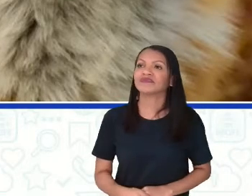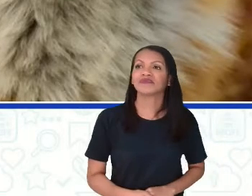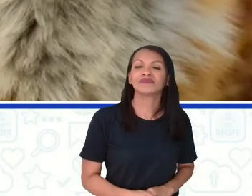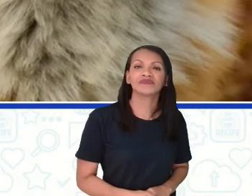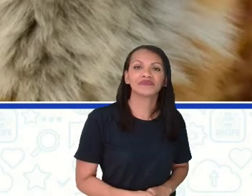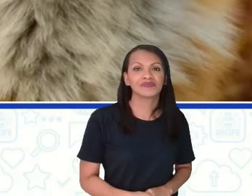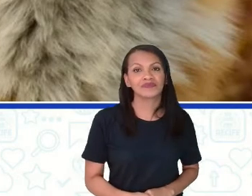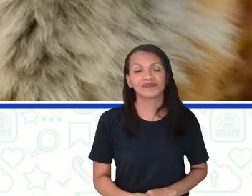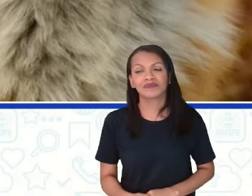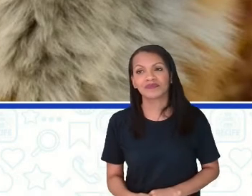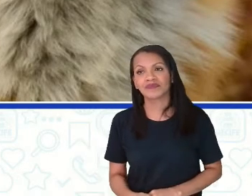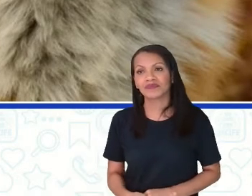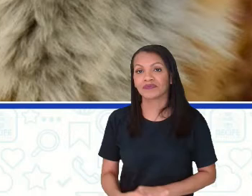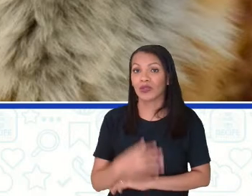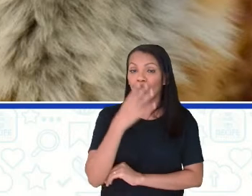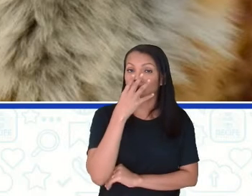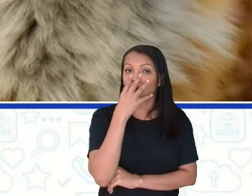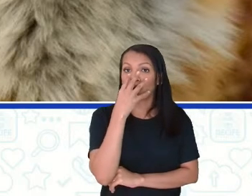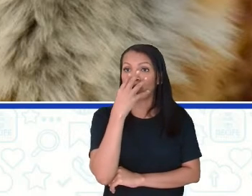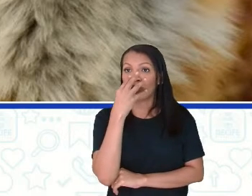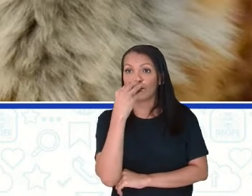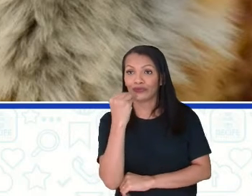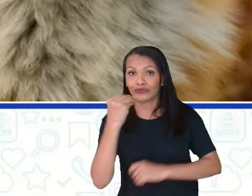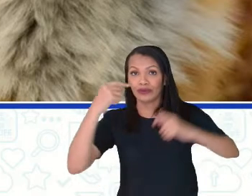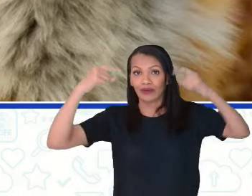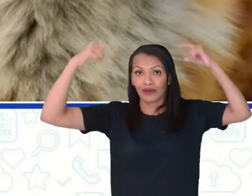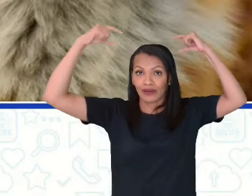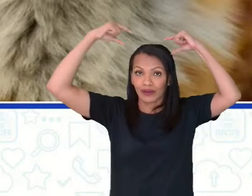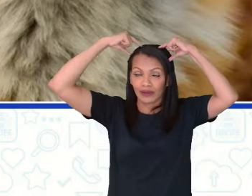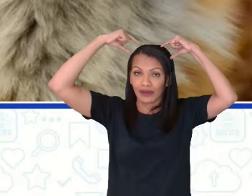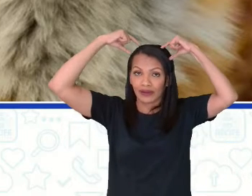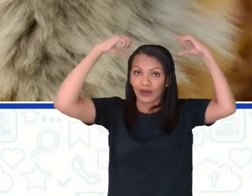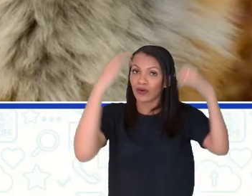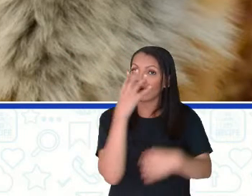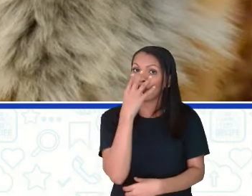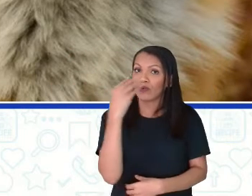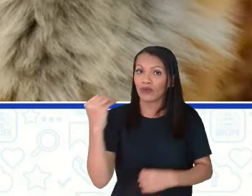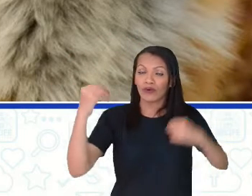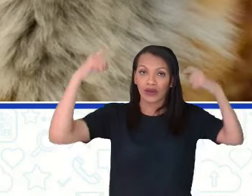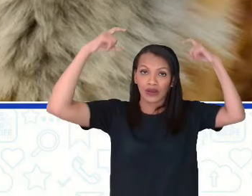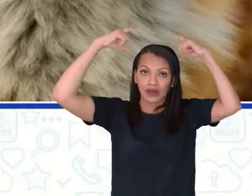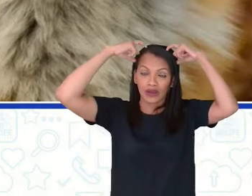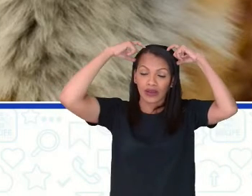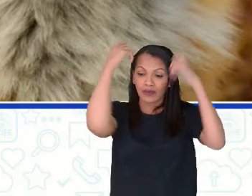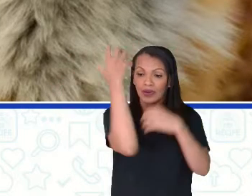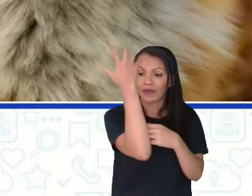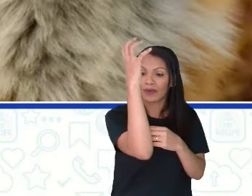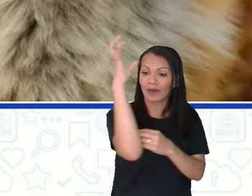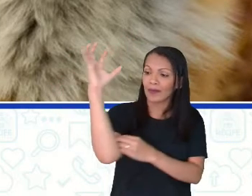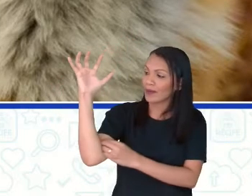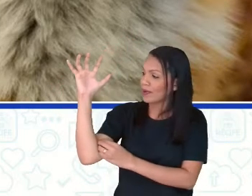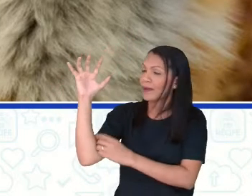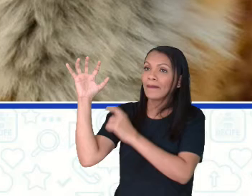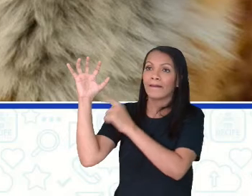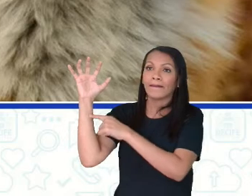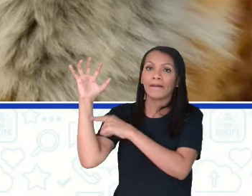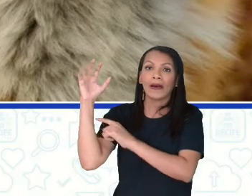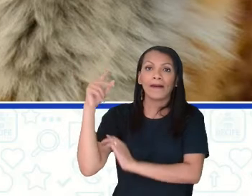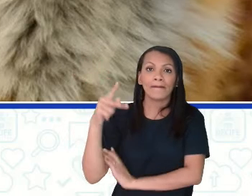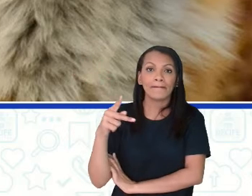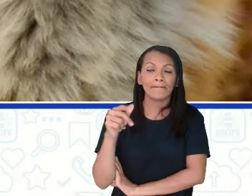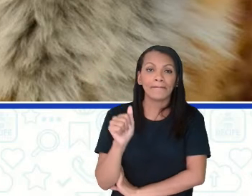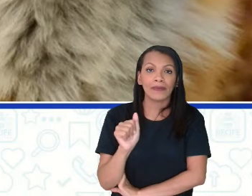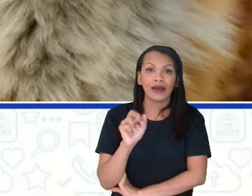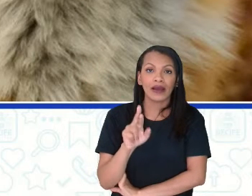Chegando uma raposa a uma parreira. A parreira é o quê? A arvorezinha da uva. Eu espero que a